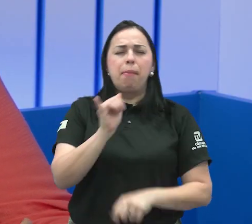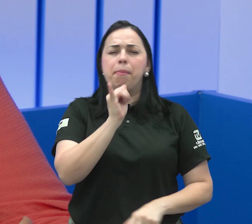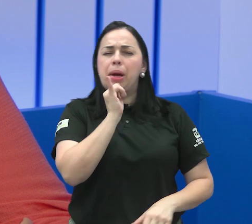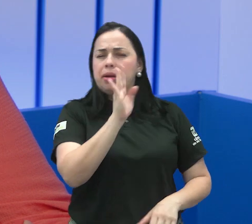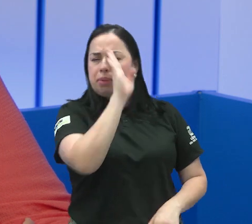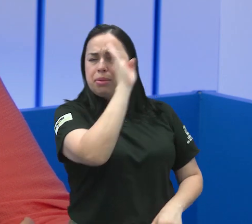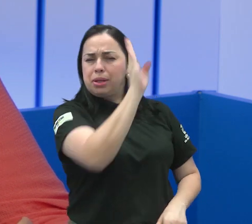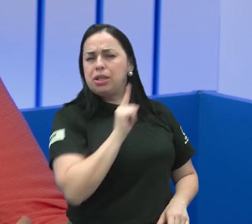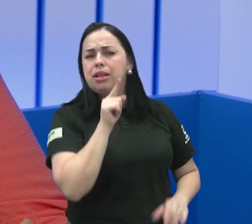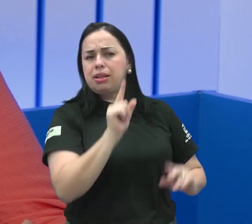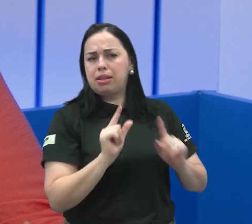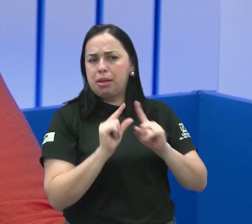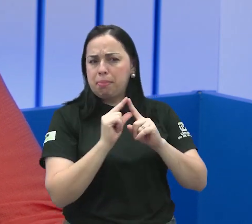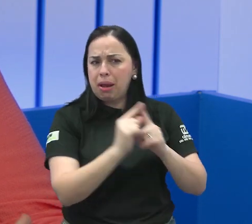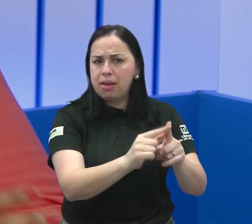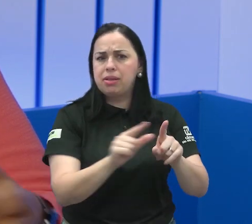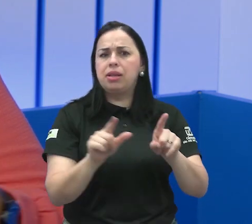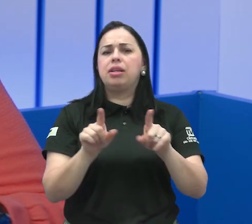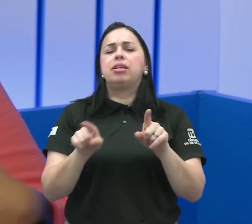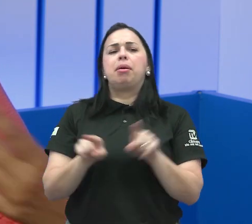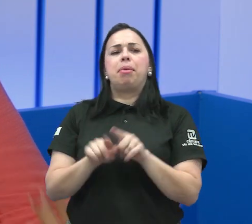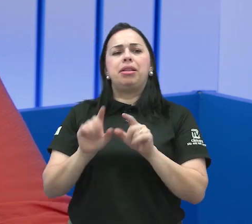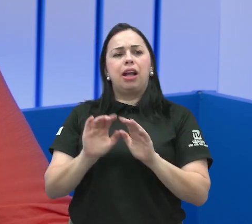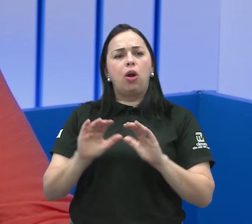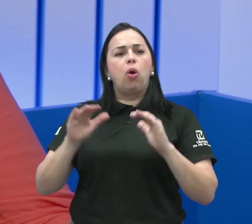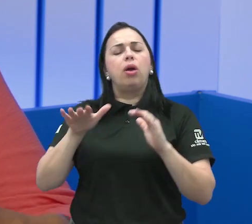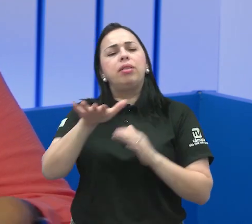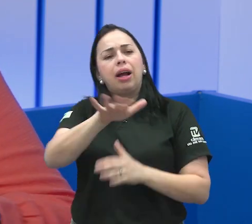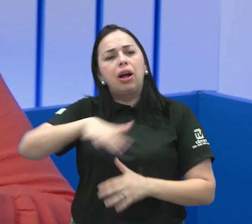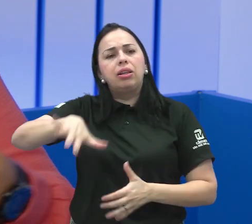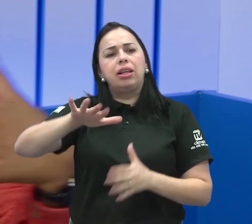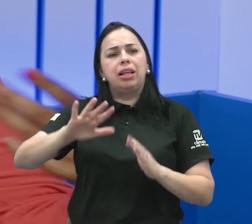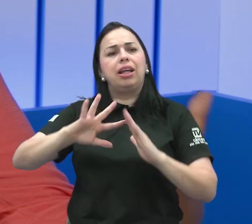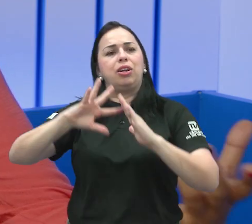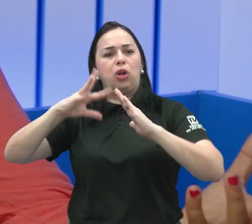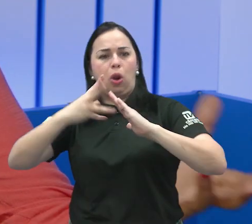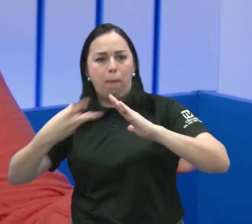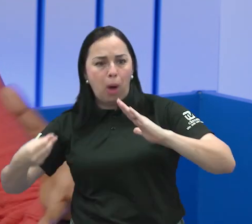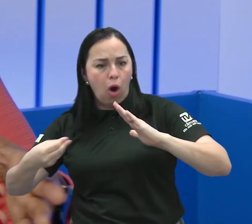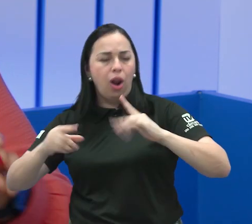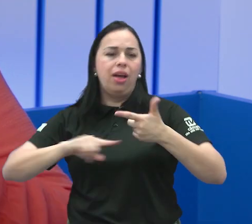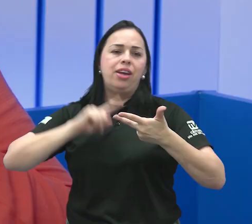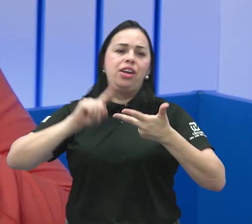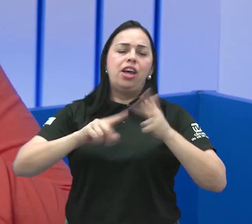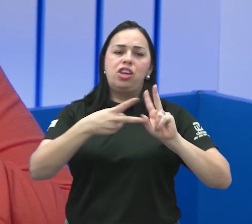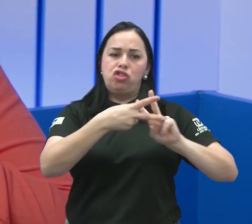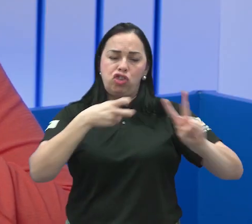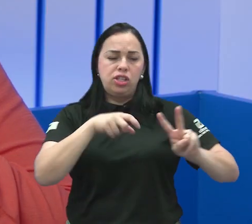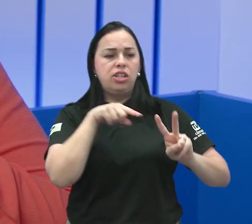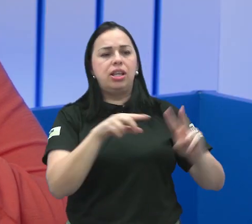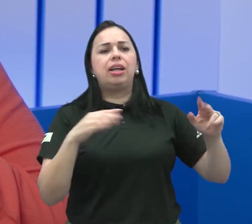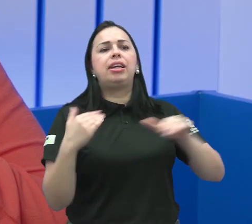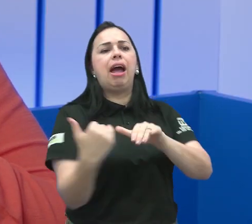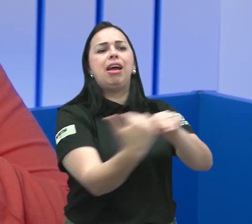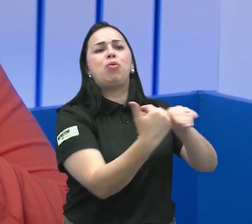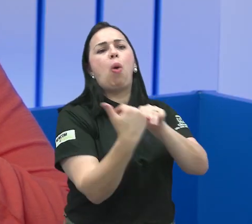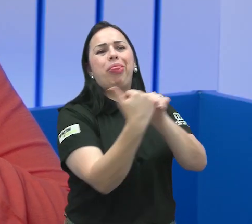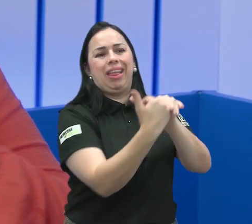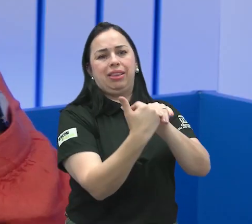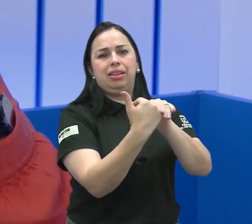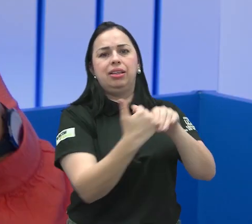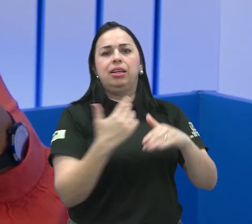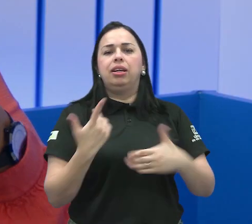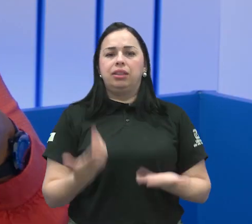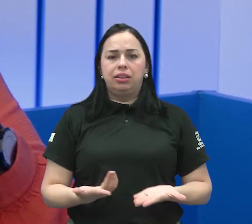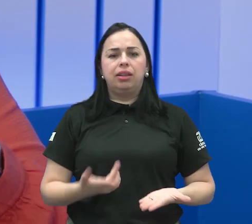nas periferias e também nas comunidades quilombolas, indígenas, né? Então, eu tenho, sim,